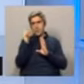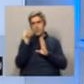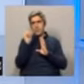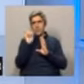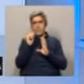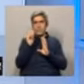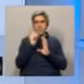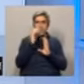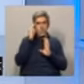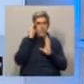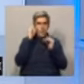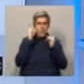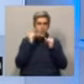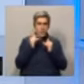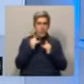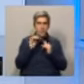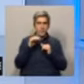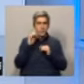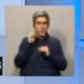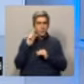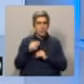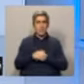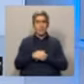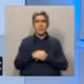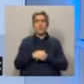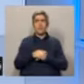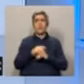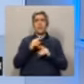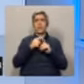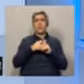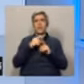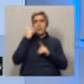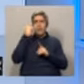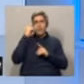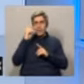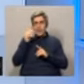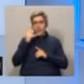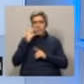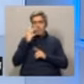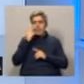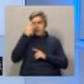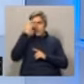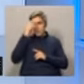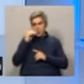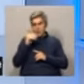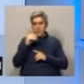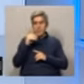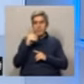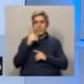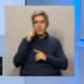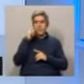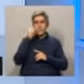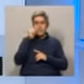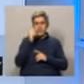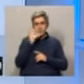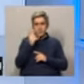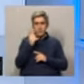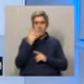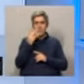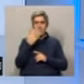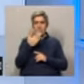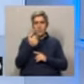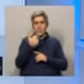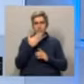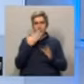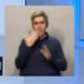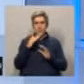durante a tarde, mais até para o final do dia. Quanto às temperaturas, Bragança 10, Vila Real 10, Viseu chegará hoje aos 12, Porto aos 15. O vento está, de